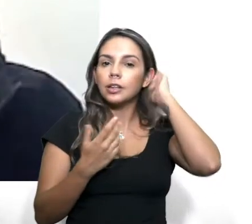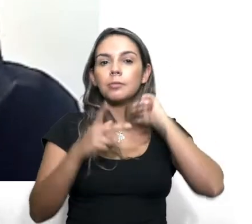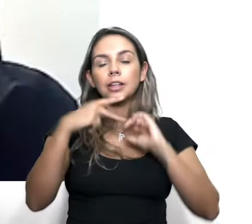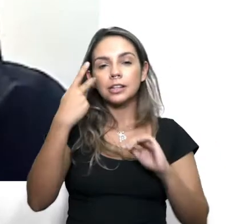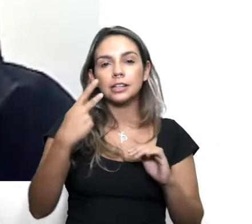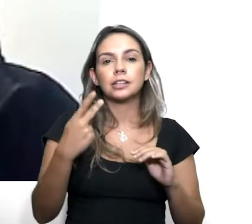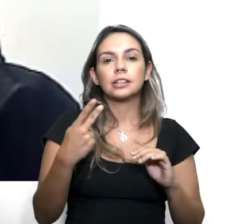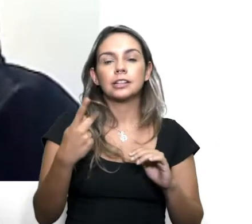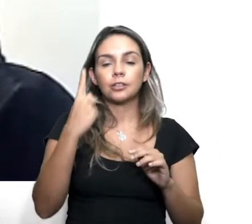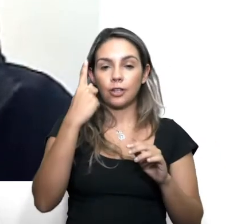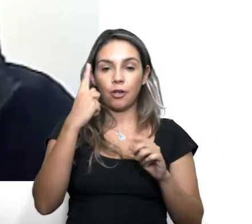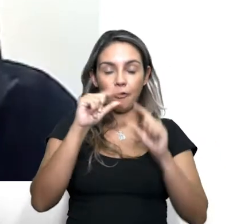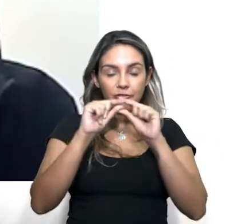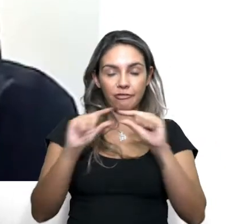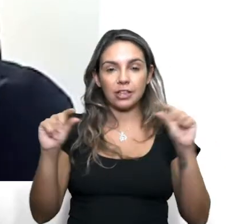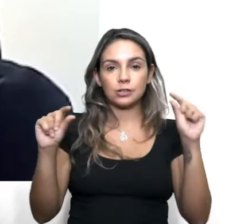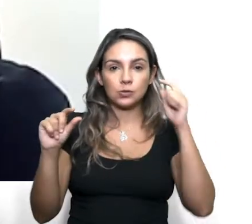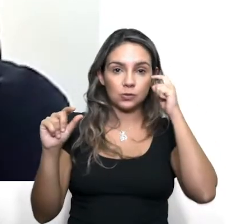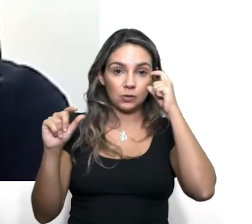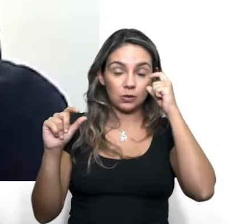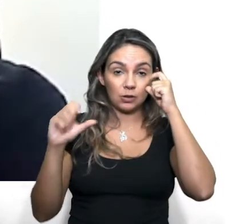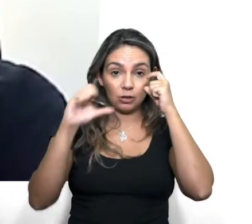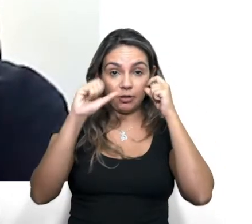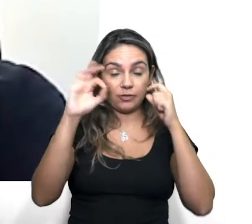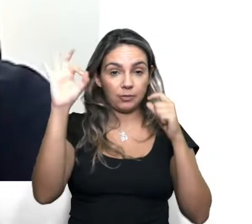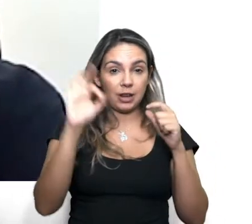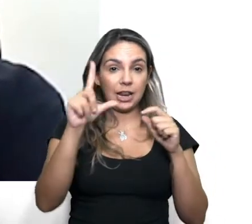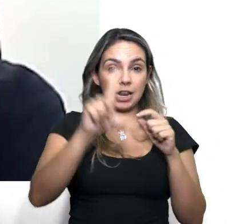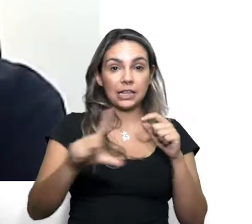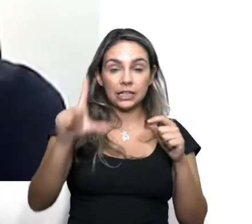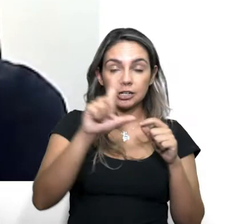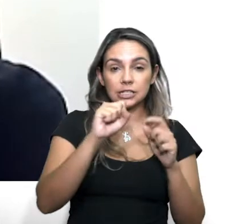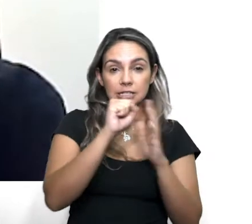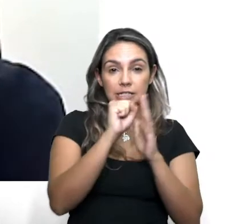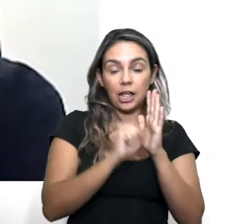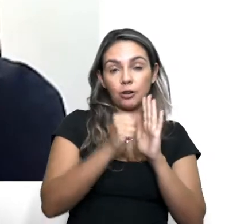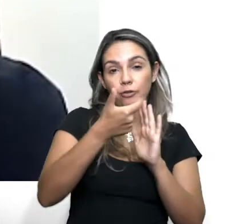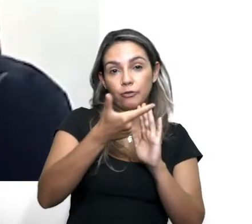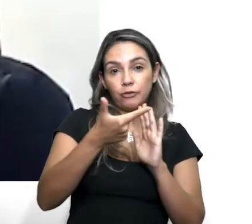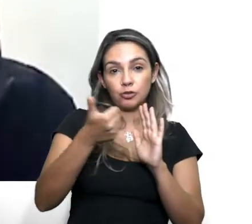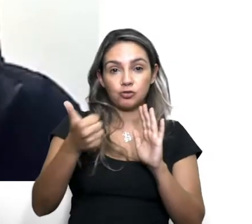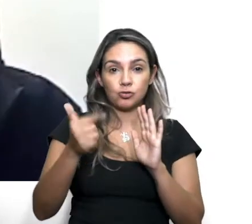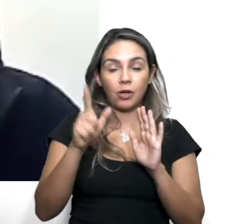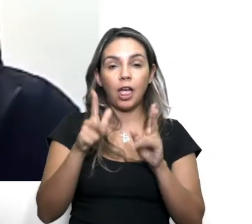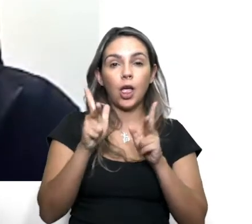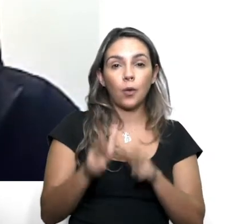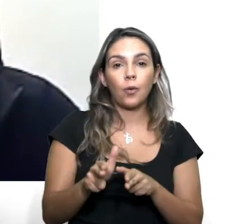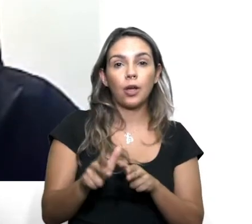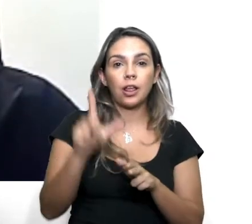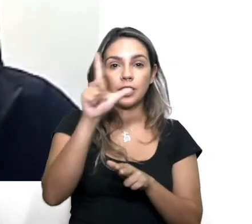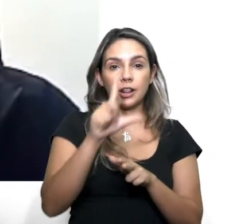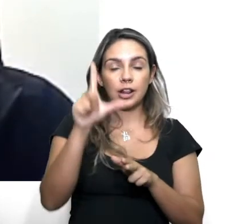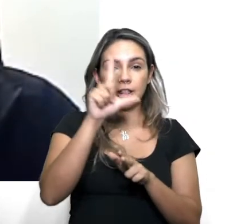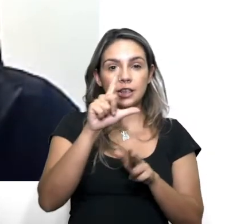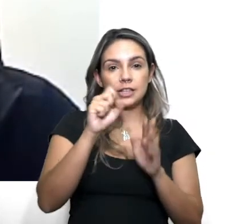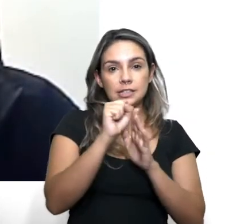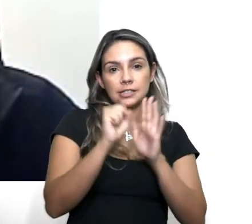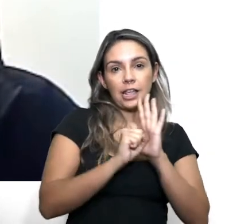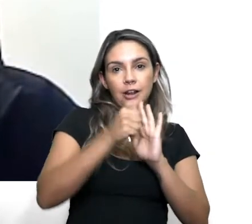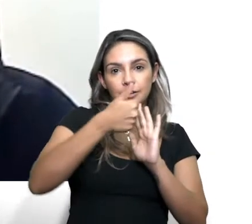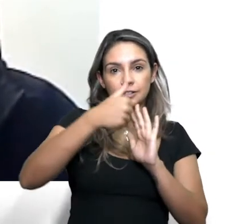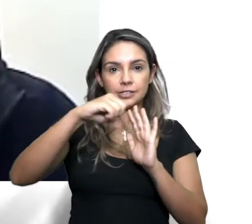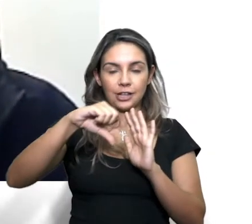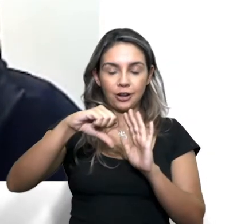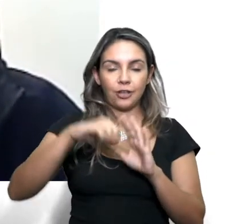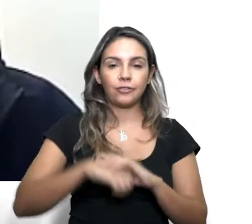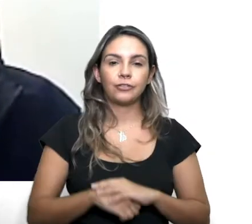se calhar é o inverso. 90% da literatura do século XXI é igual à literatura do século XIX.